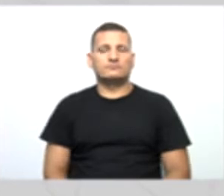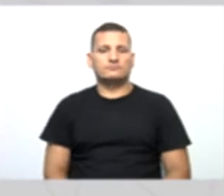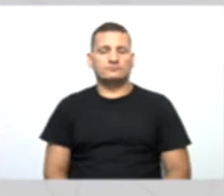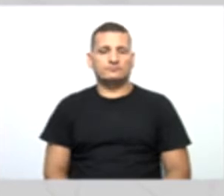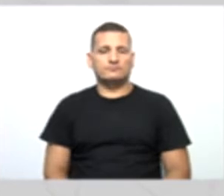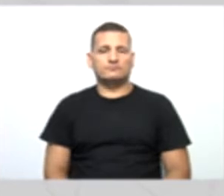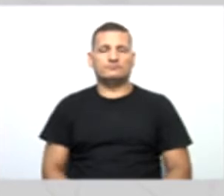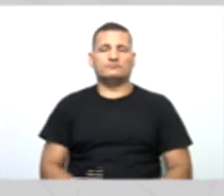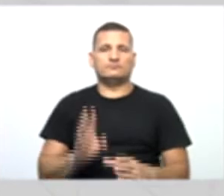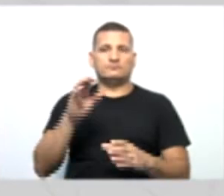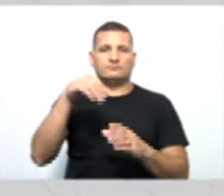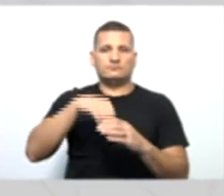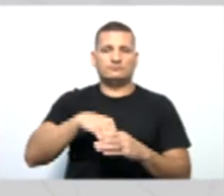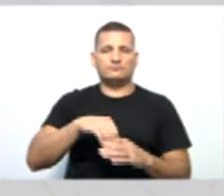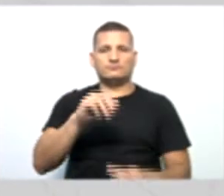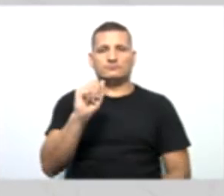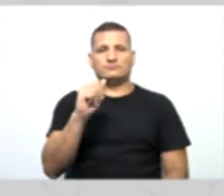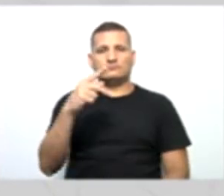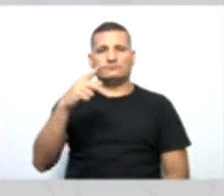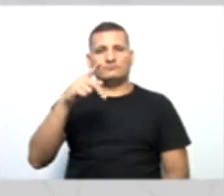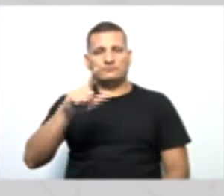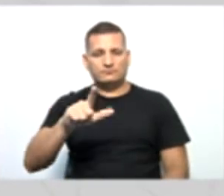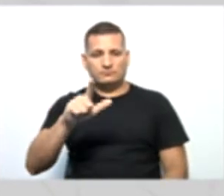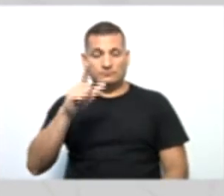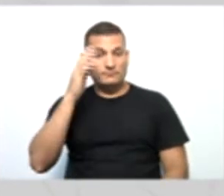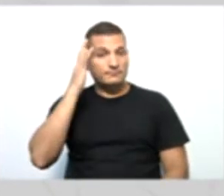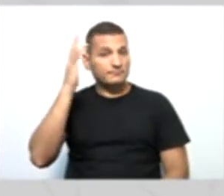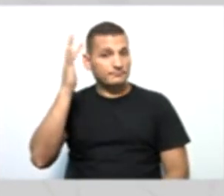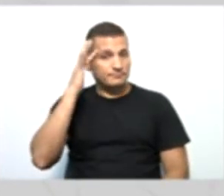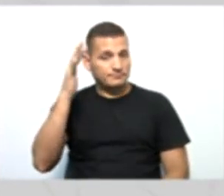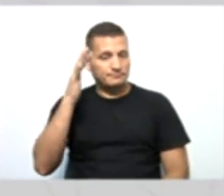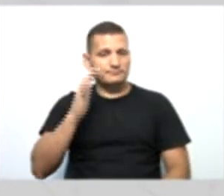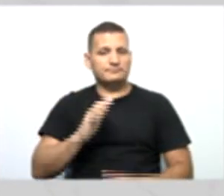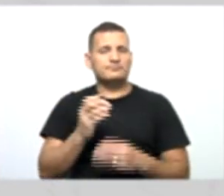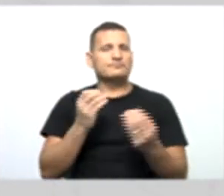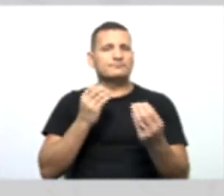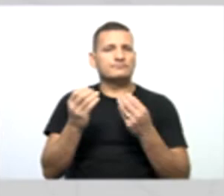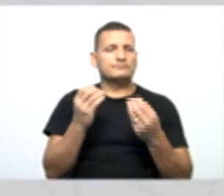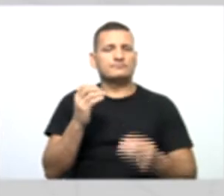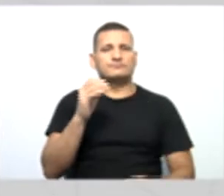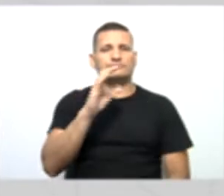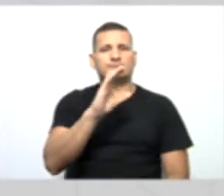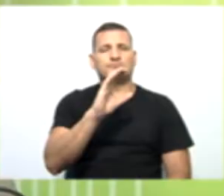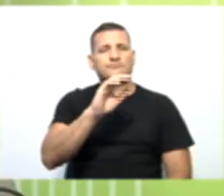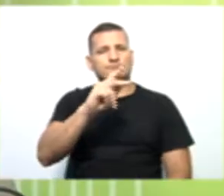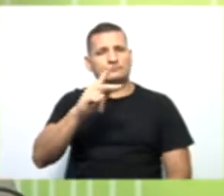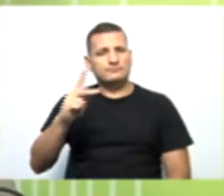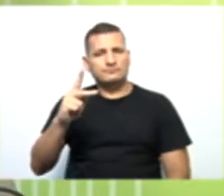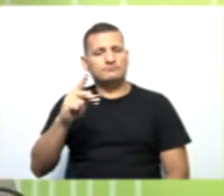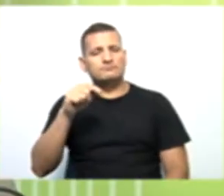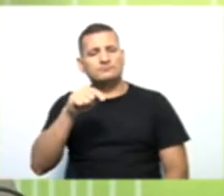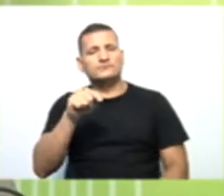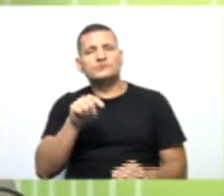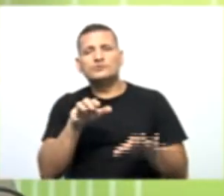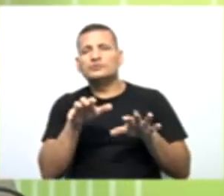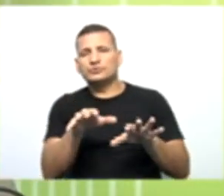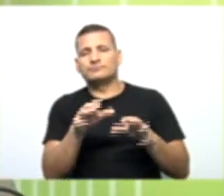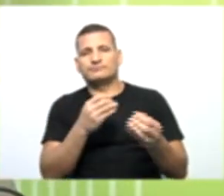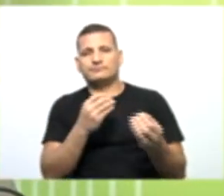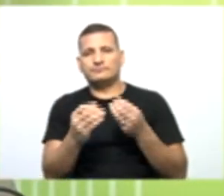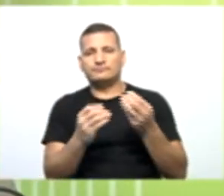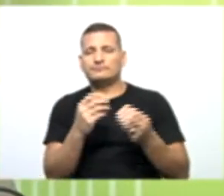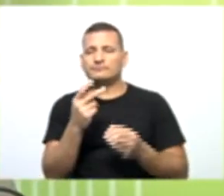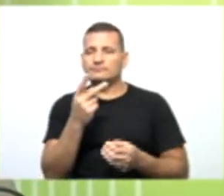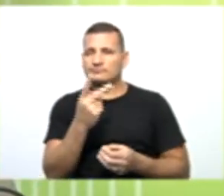Dentro do APL, eu tenho que imaginar como uma cooperativa vai se importar, como uma